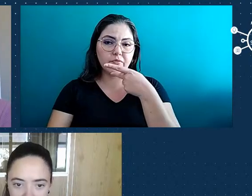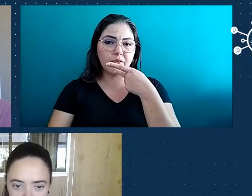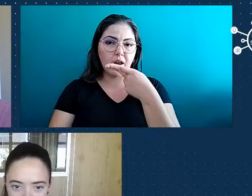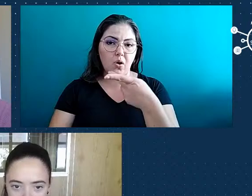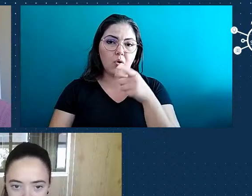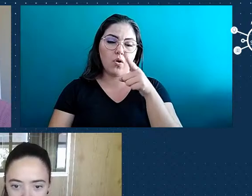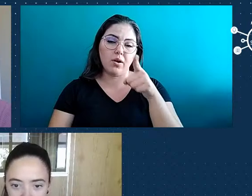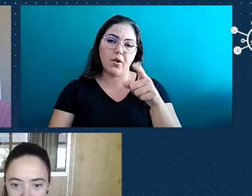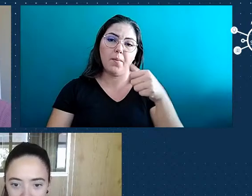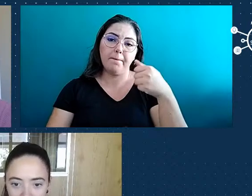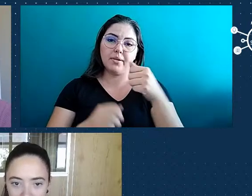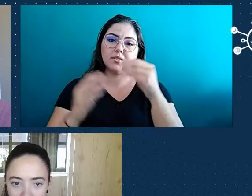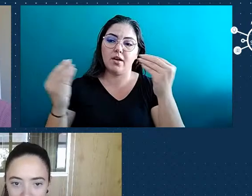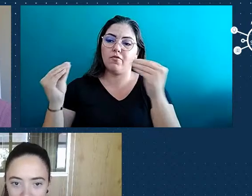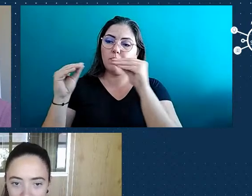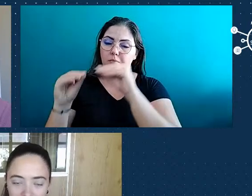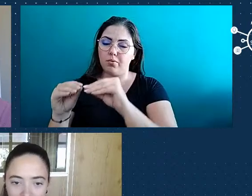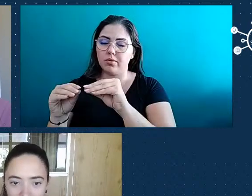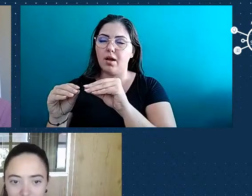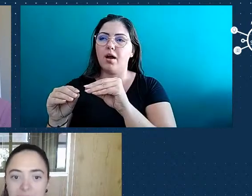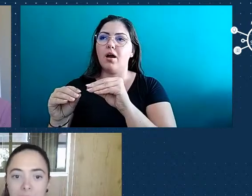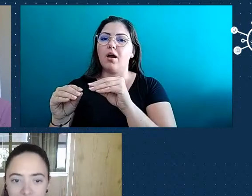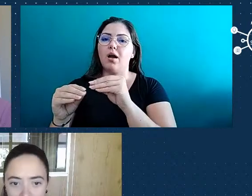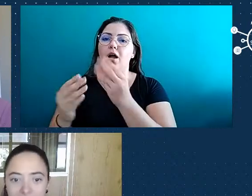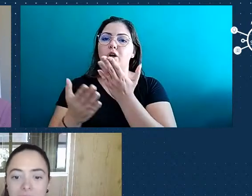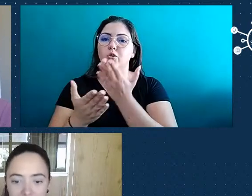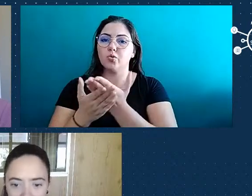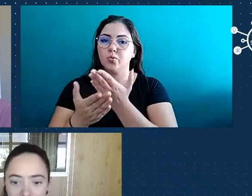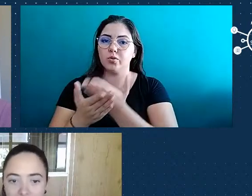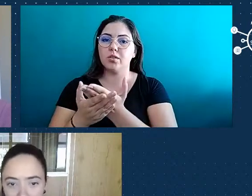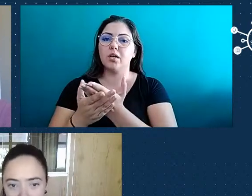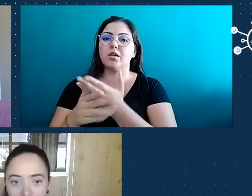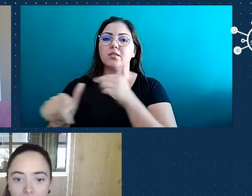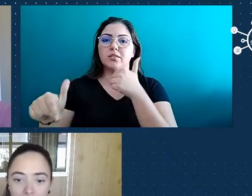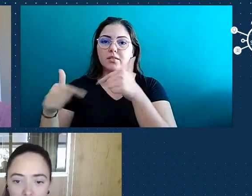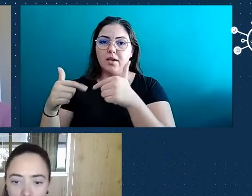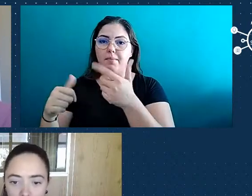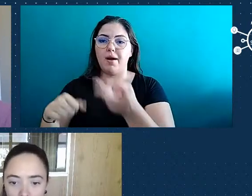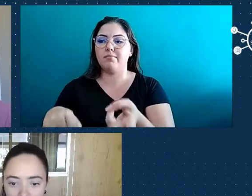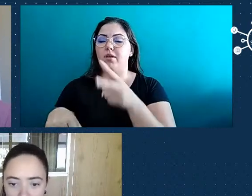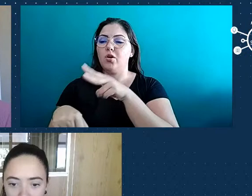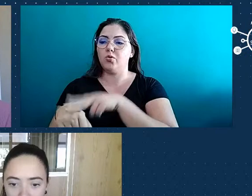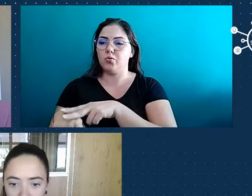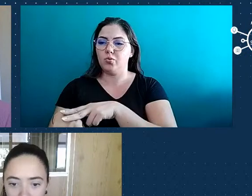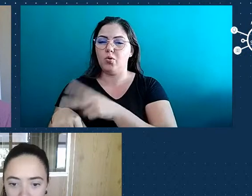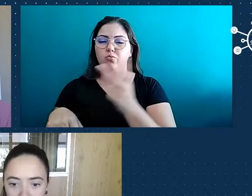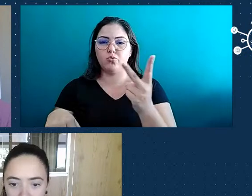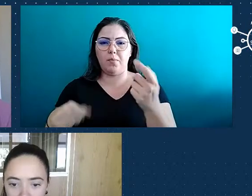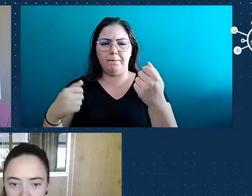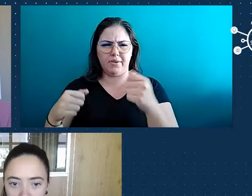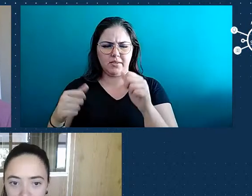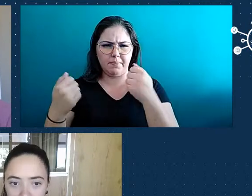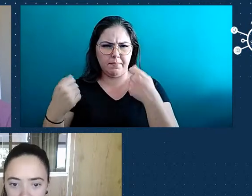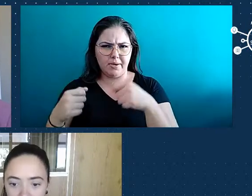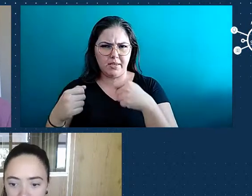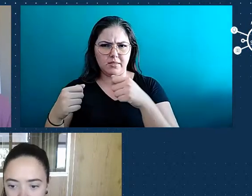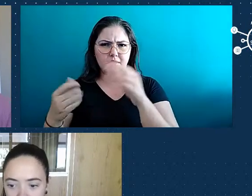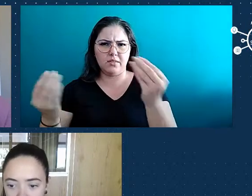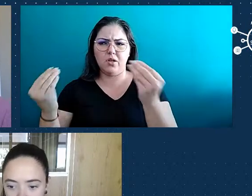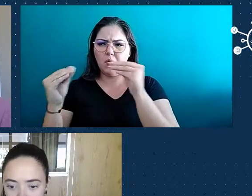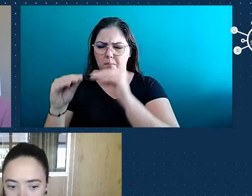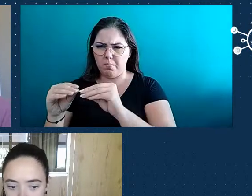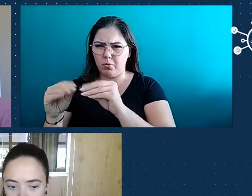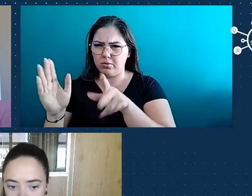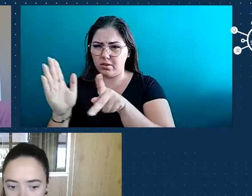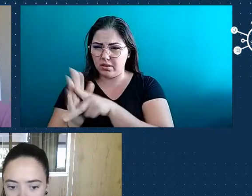de pesquisa? Acho que ela já quer saber se já precisa entrevistar para incluir no próprio projeto. Não.